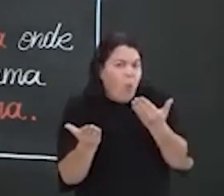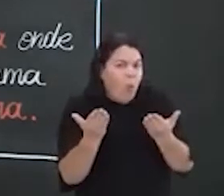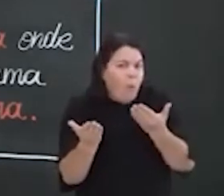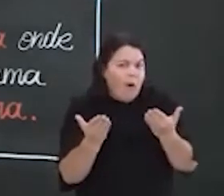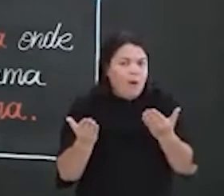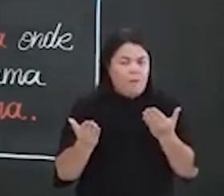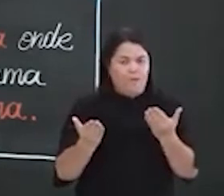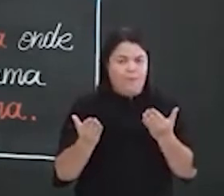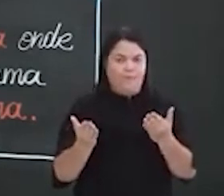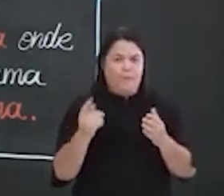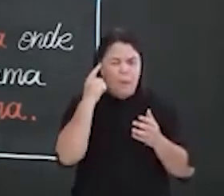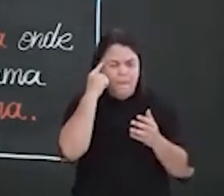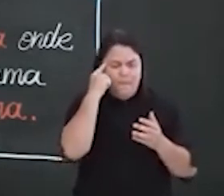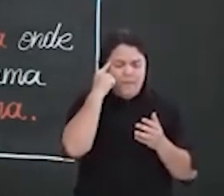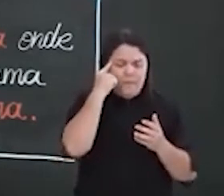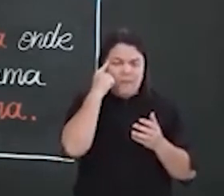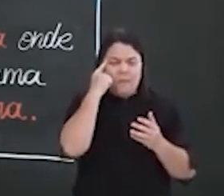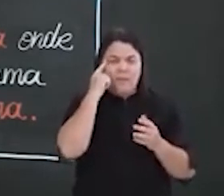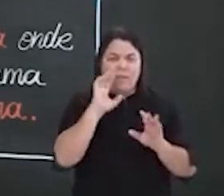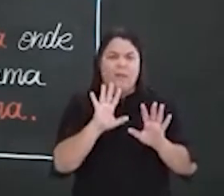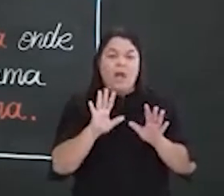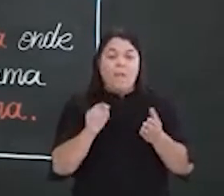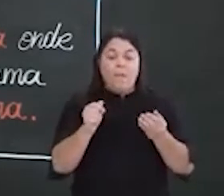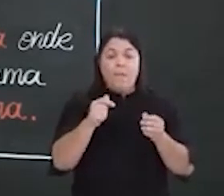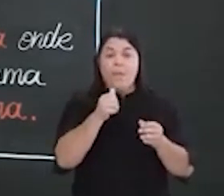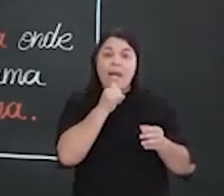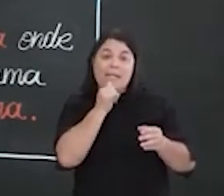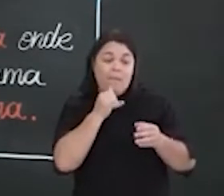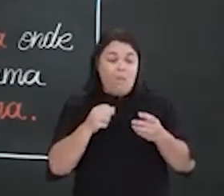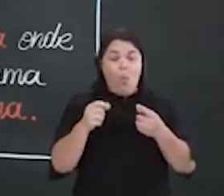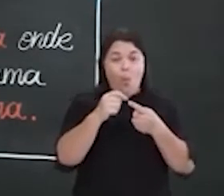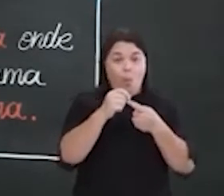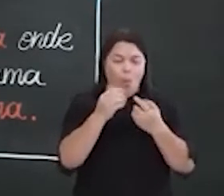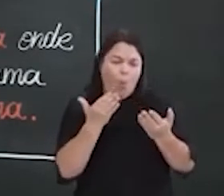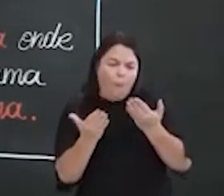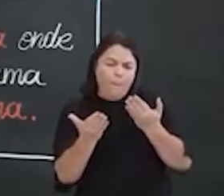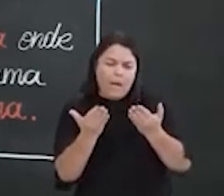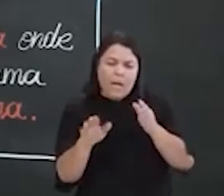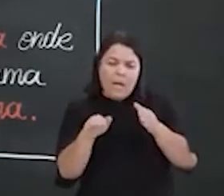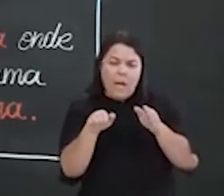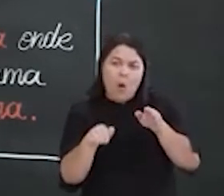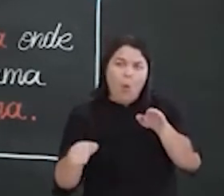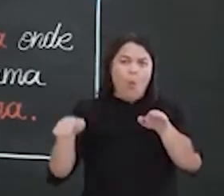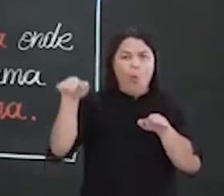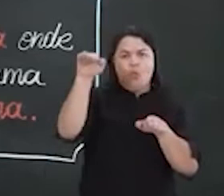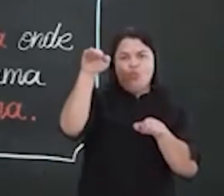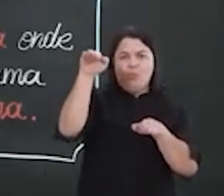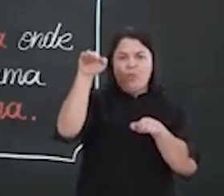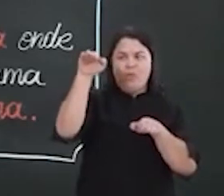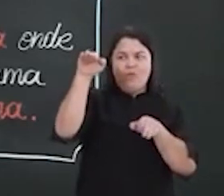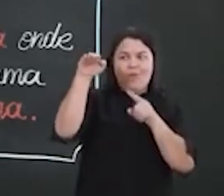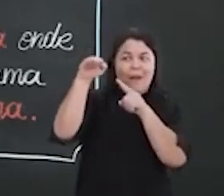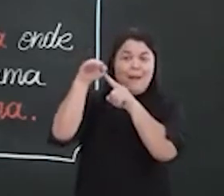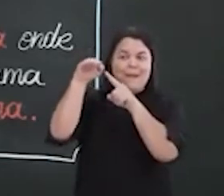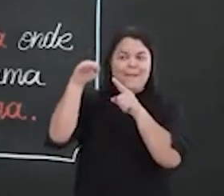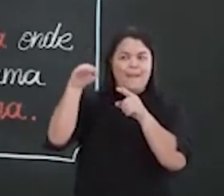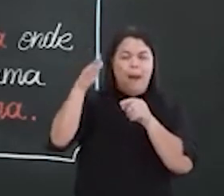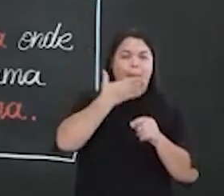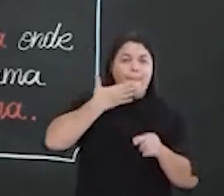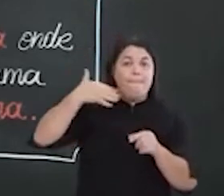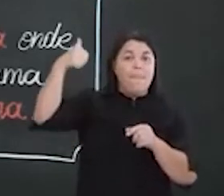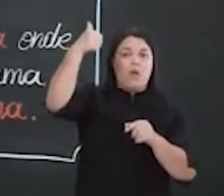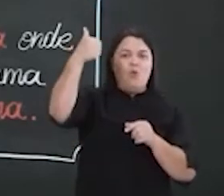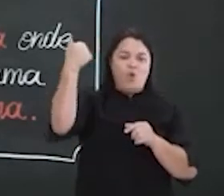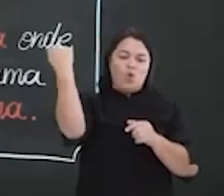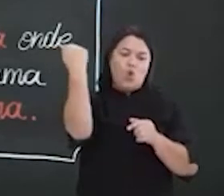O primeiro grau comparativo é o grau comparativo de superioridade, ou seja, eu vou comparar elementos e um desses elementos é melhor que o